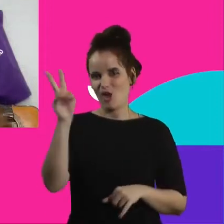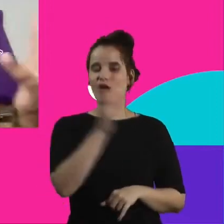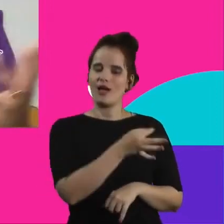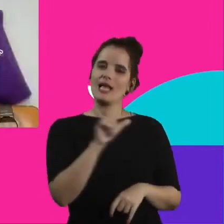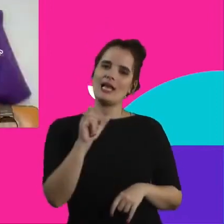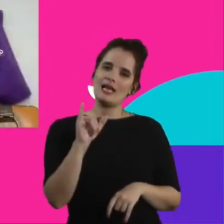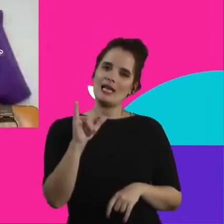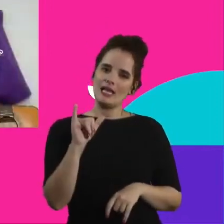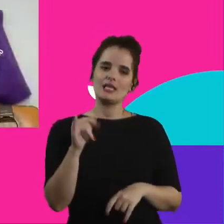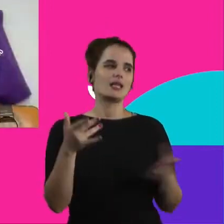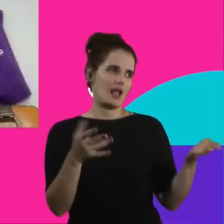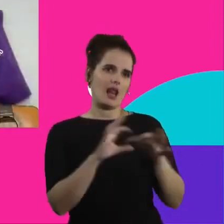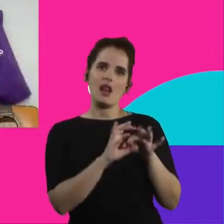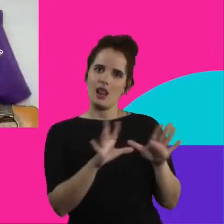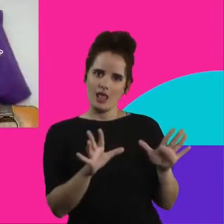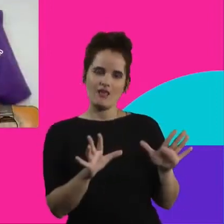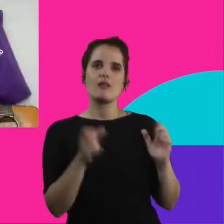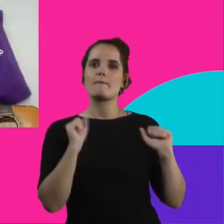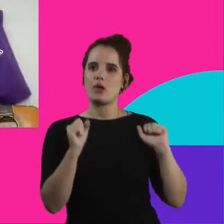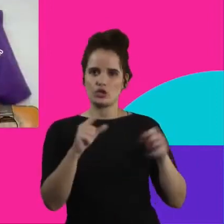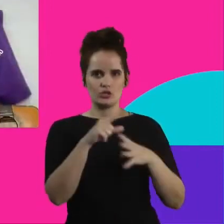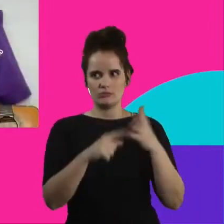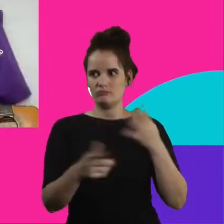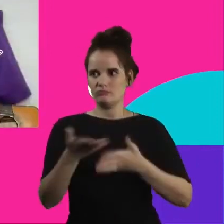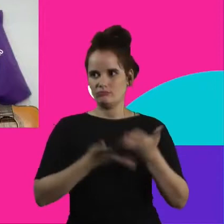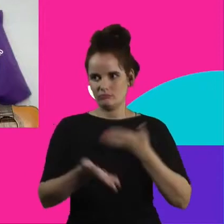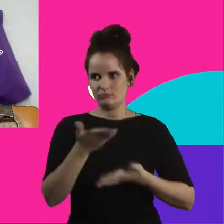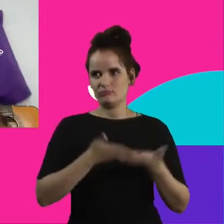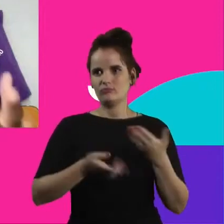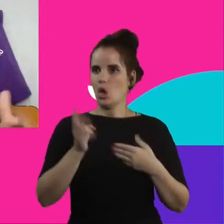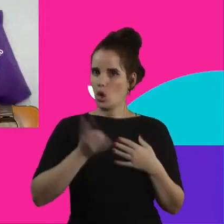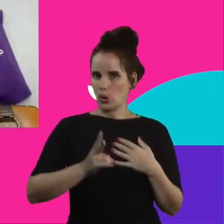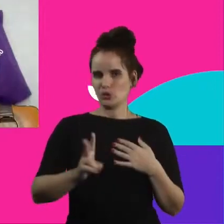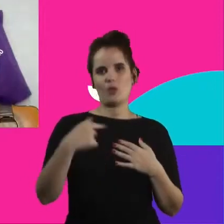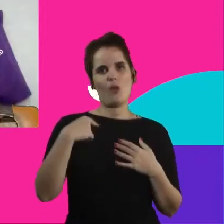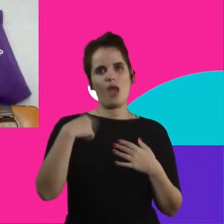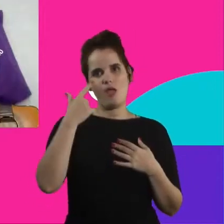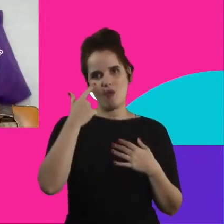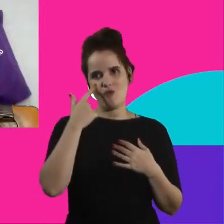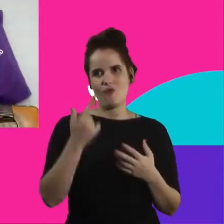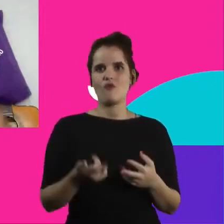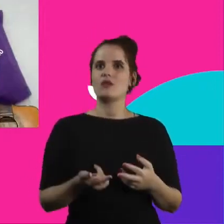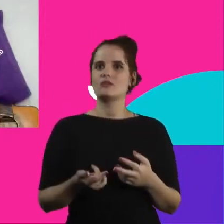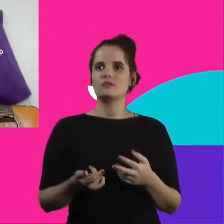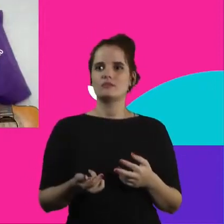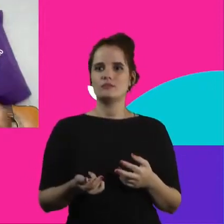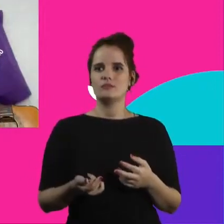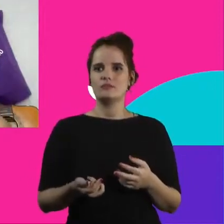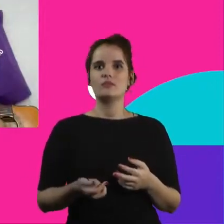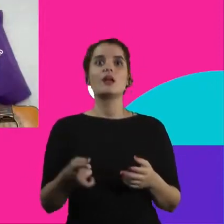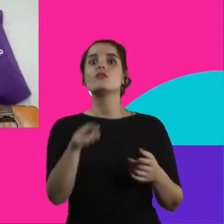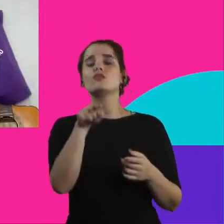Lili, à vontade também para vocês intervirem também, pessoal, agora bem aberto, gostaria de ouvir todos vocês em relação a isso. Até que ponto